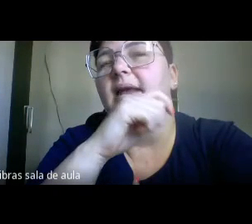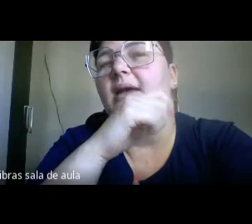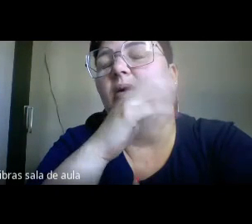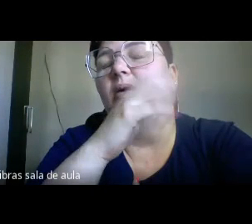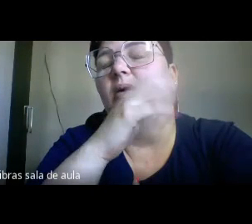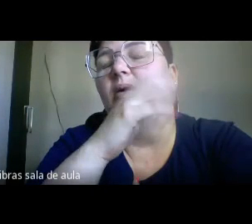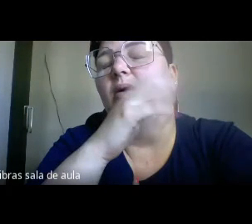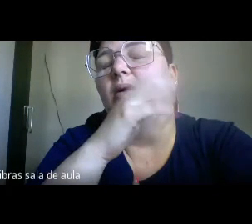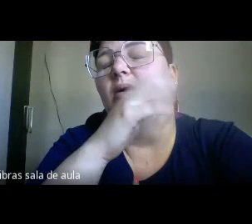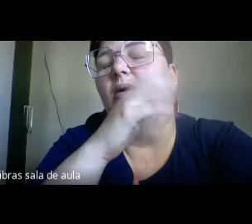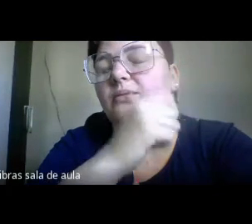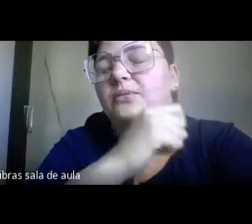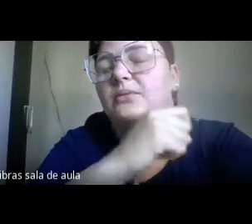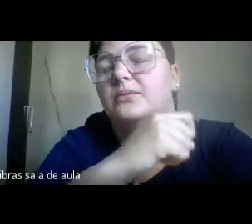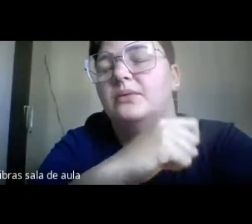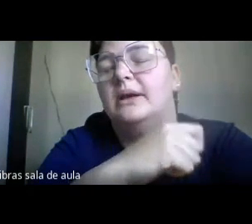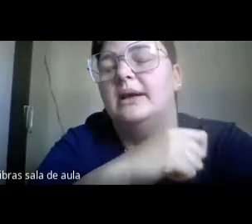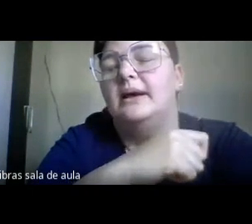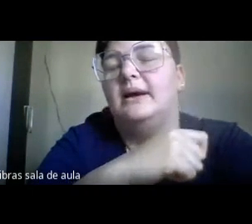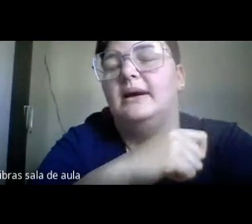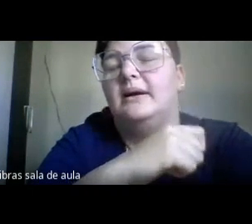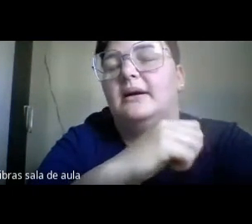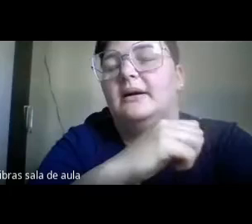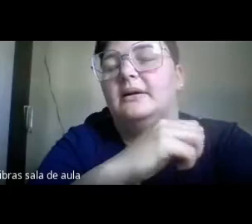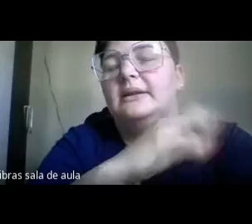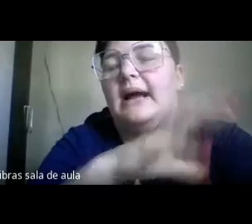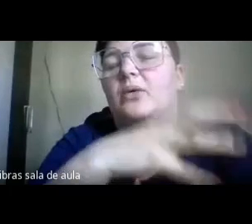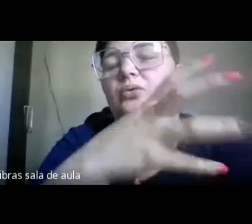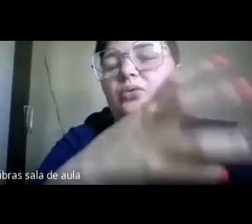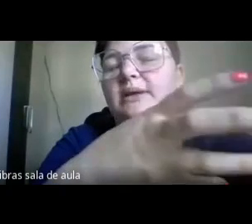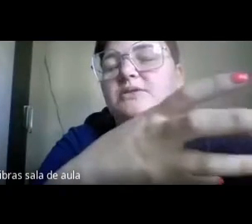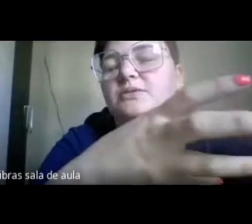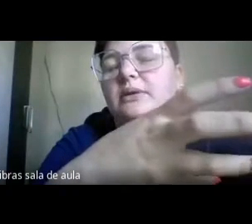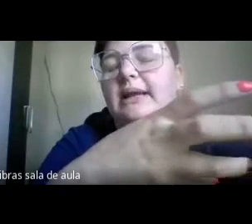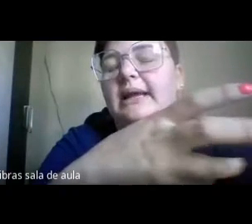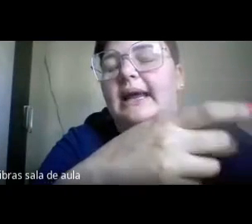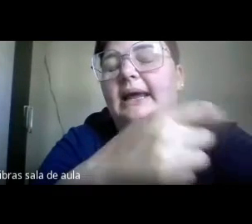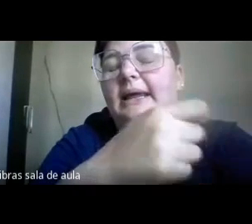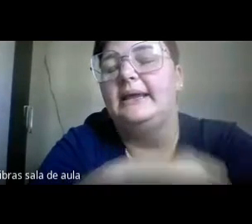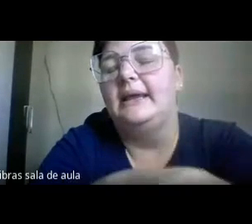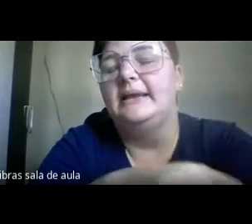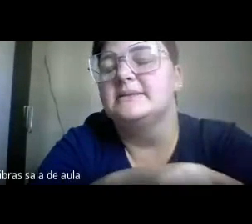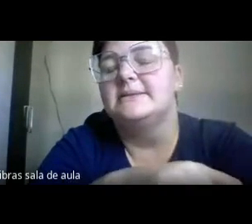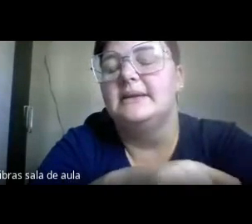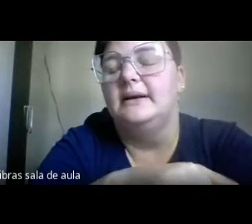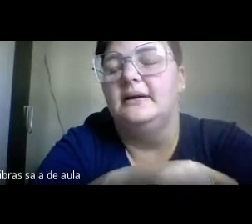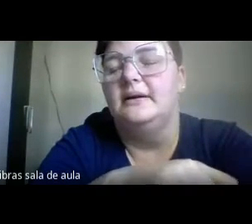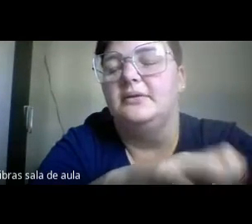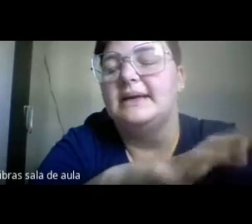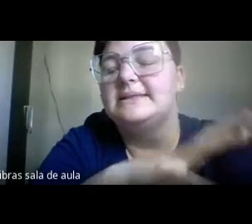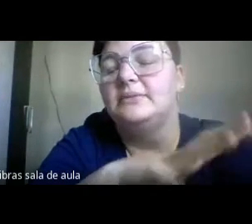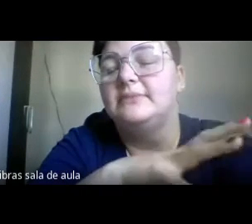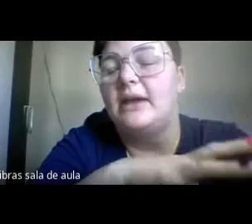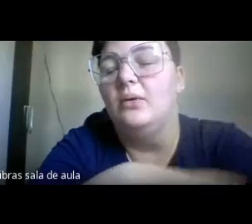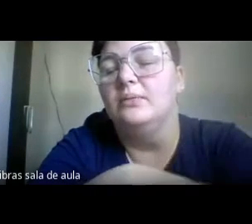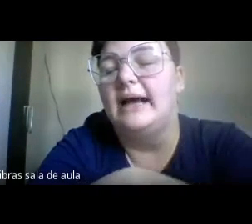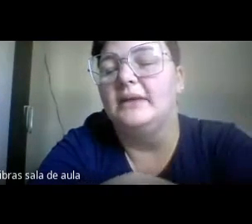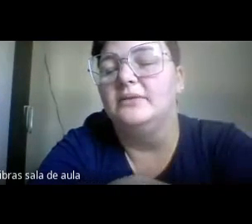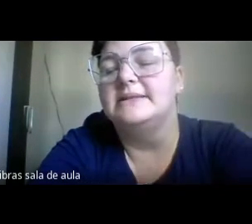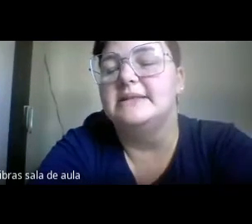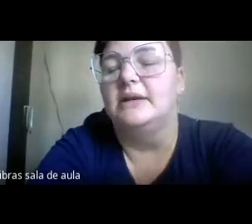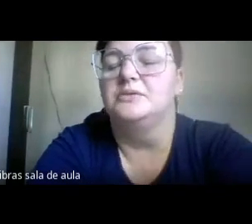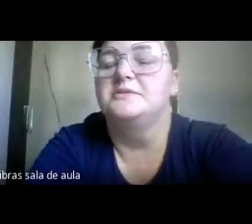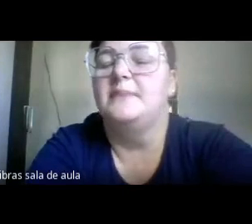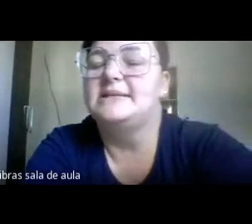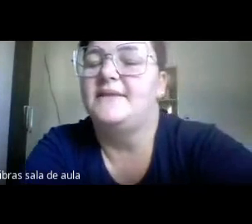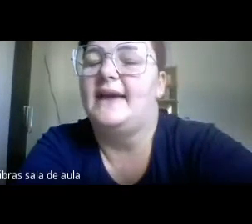tem outros livros que são... da cultura surda, né, e que eles quase não têm contato,